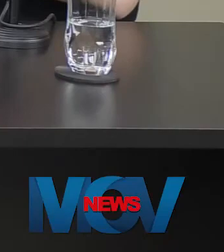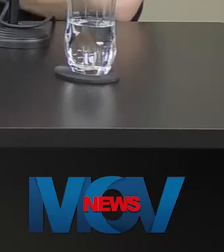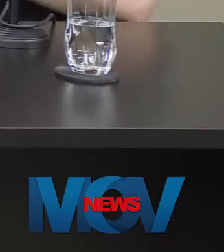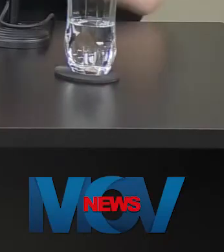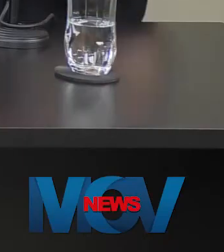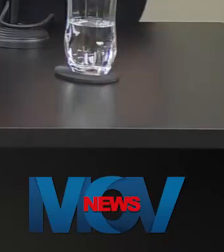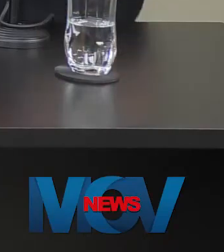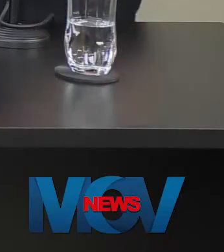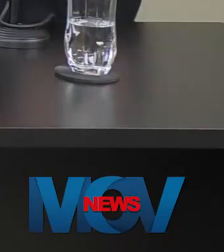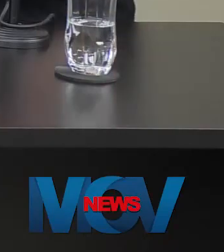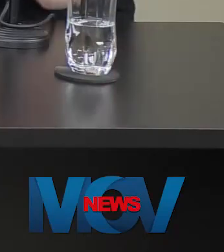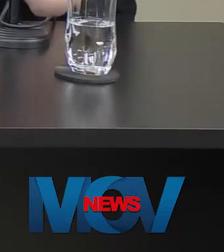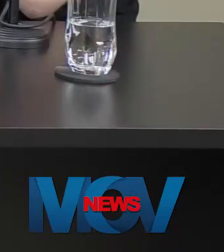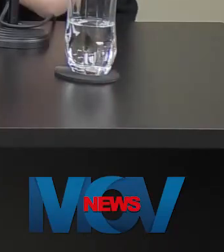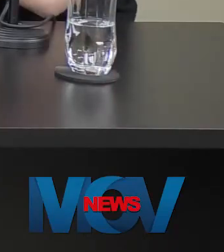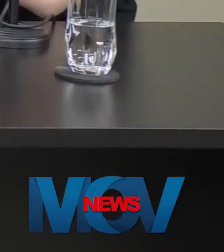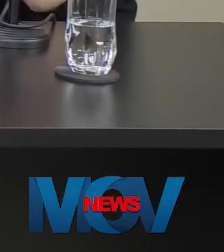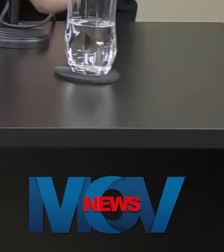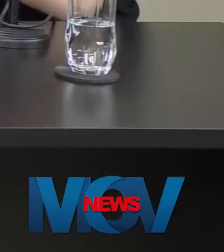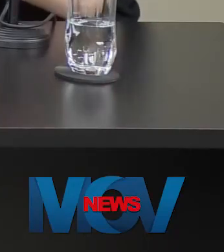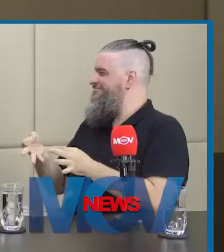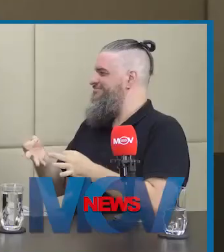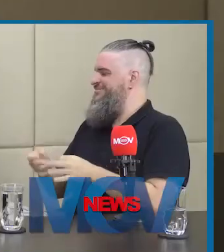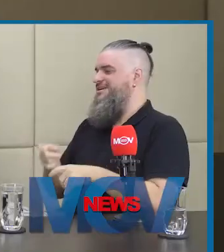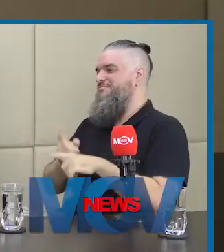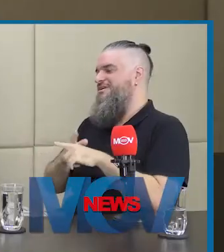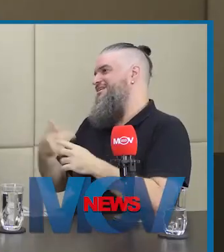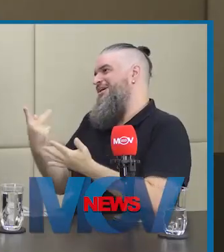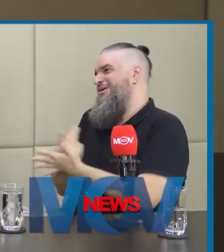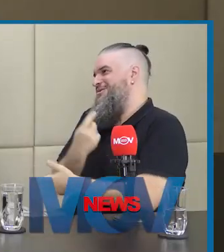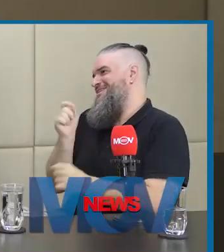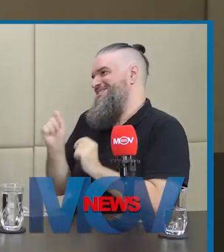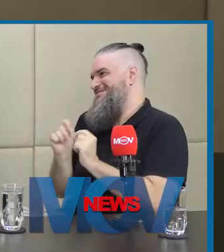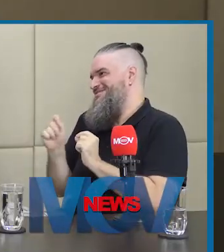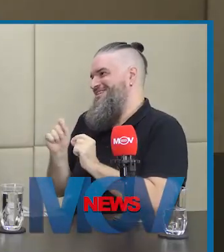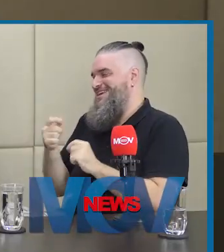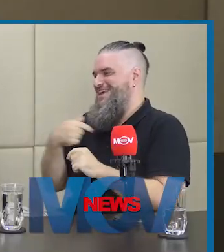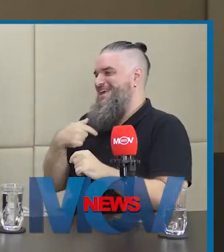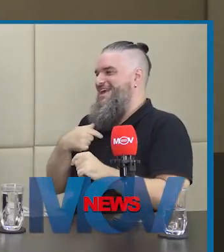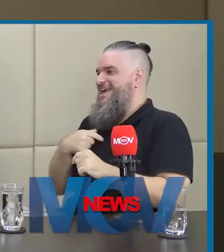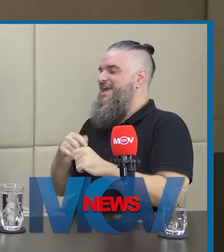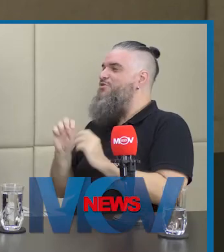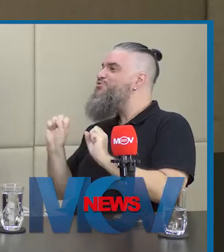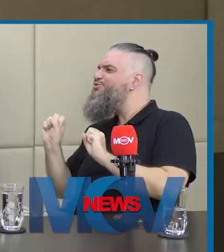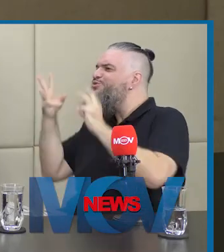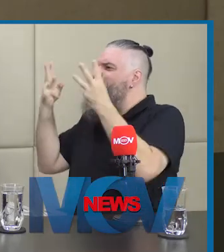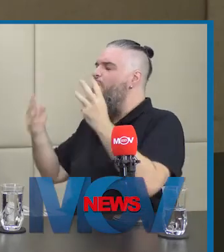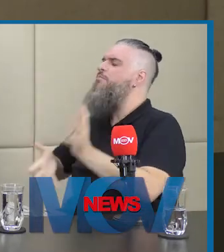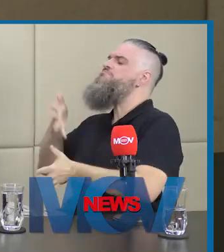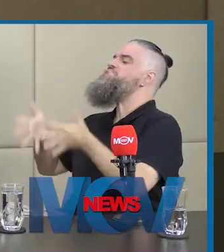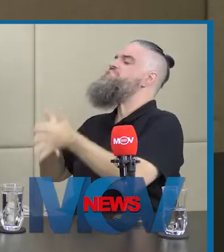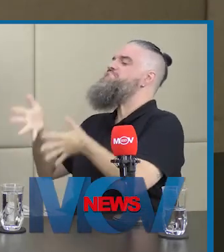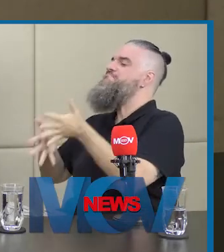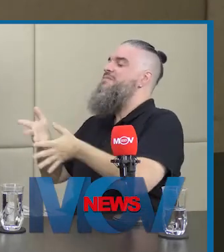para poder fazer, né? Por exemplo, teve caso de eu estar num show